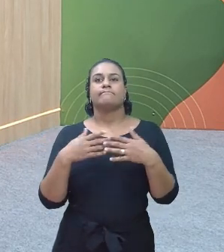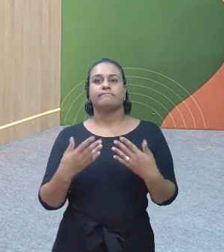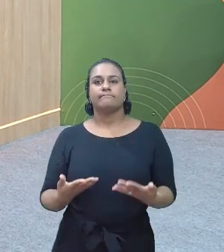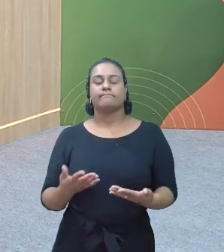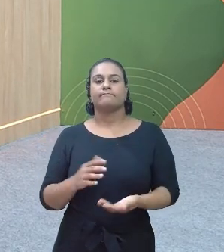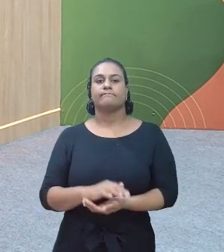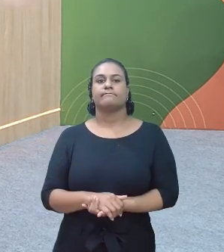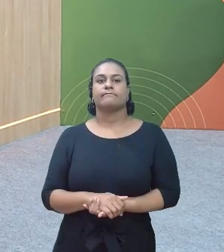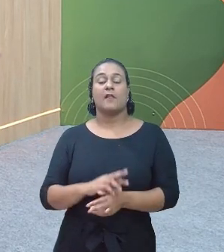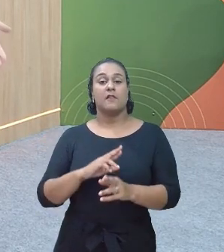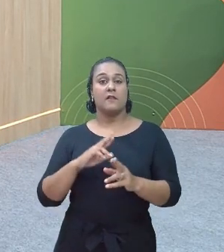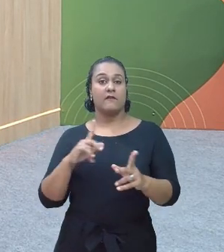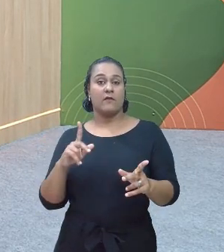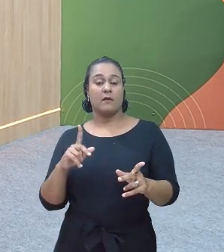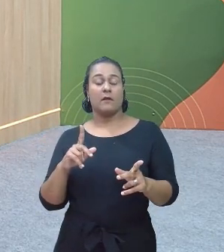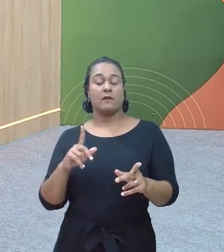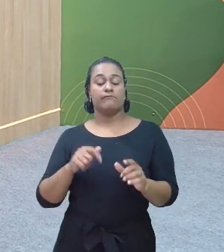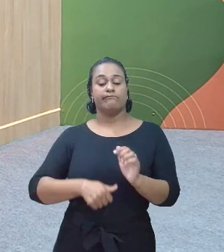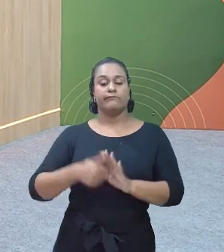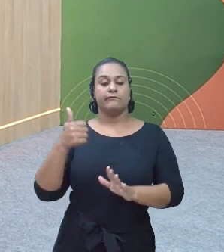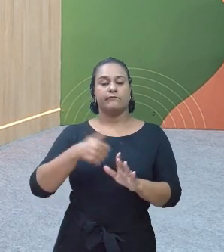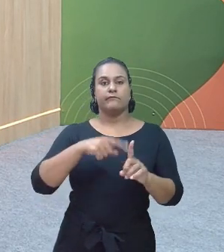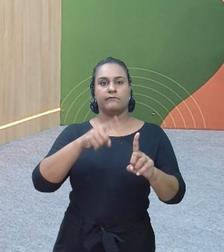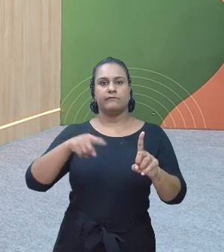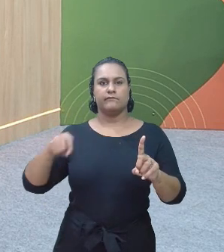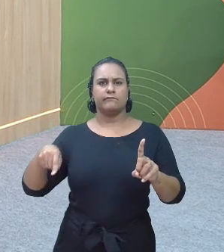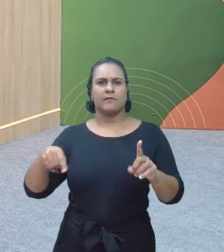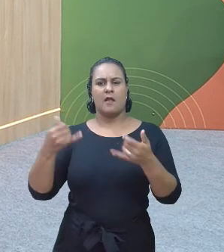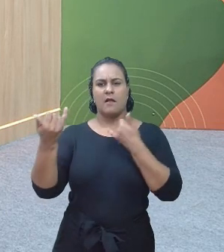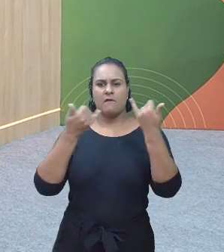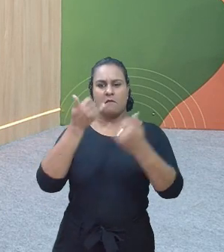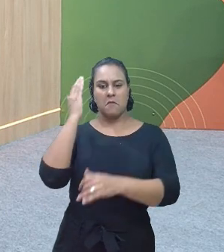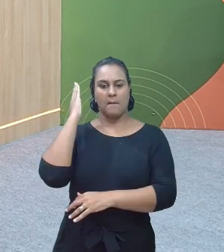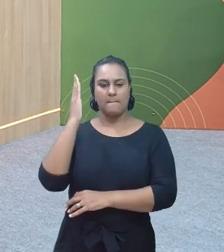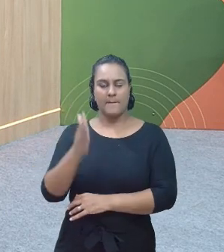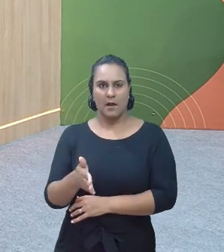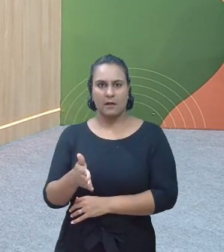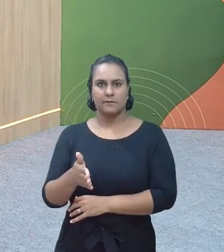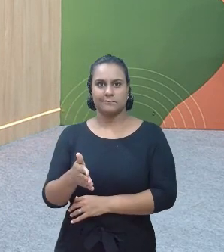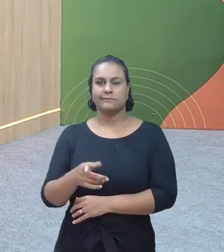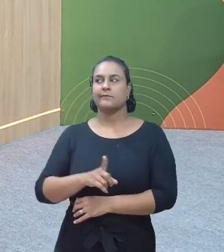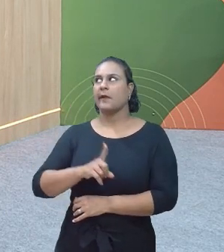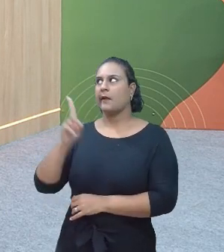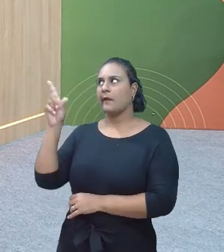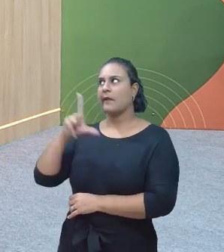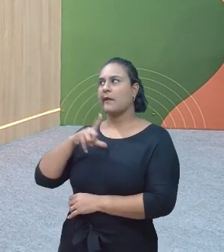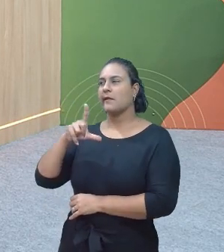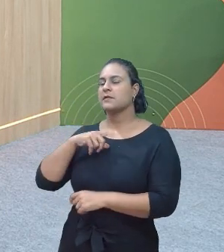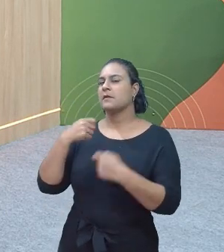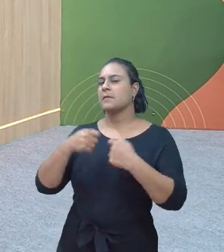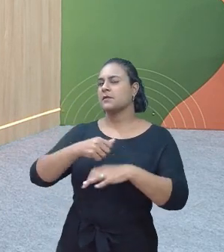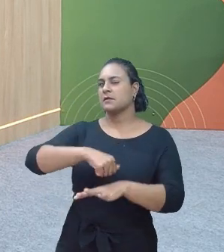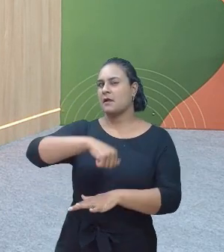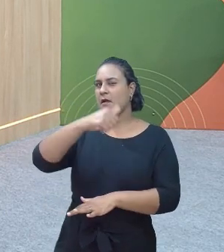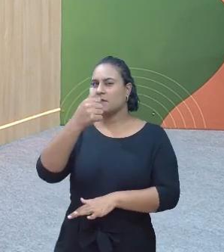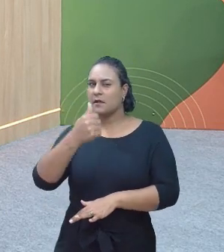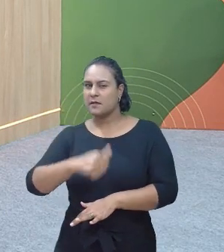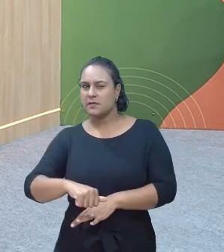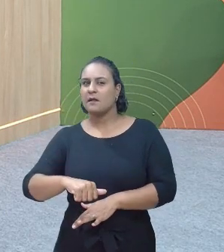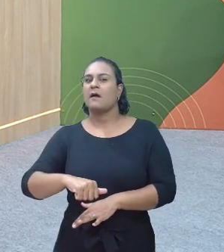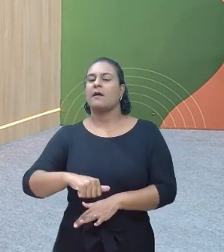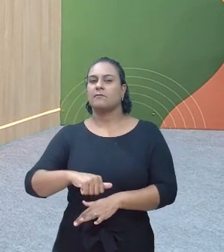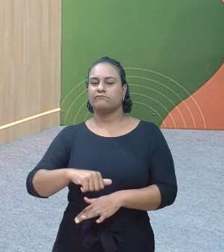que, diferente do primeiro gráfico, onde a informação era bem direta, bem objetiva, a gente tem aqui a leitura que depende